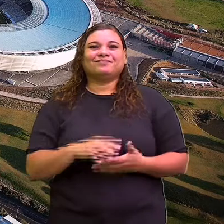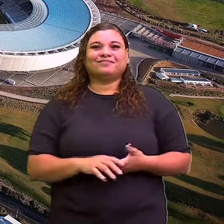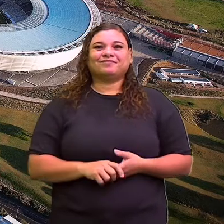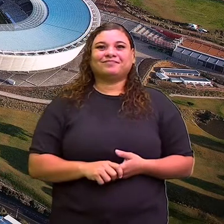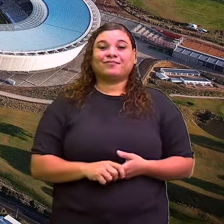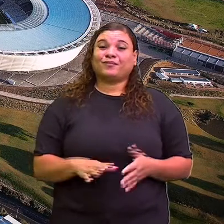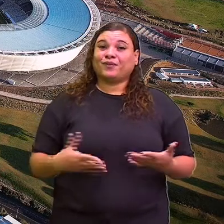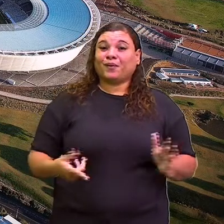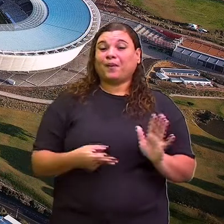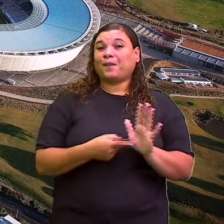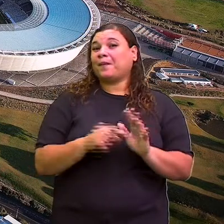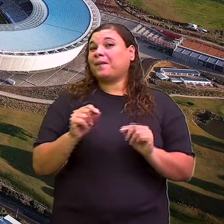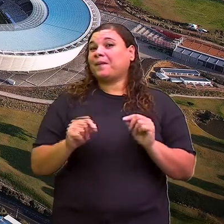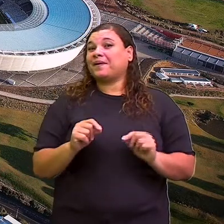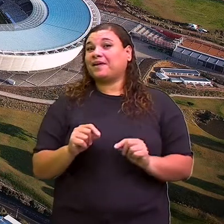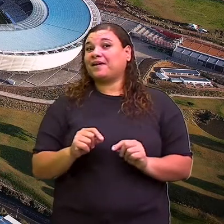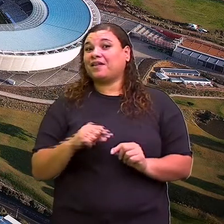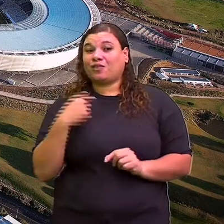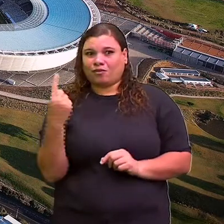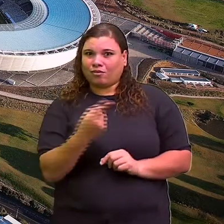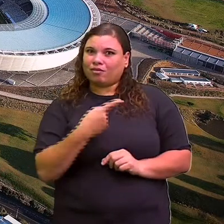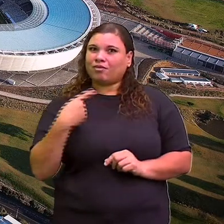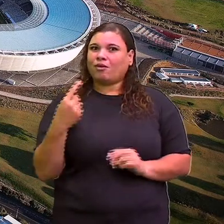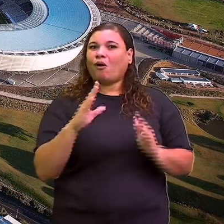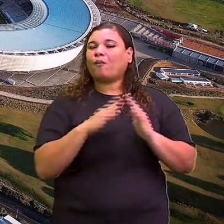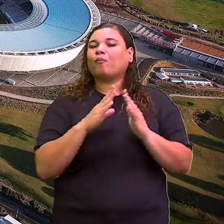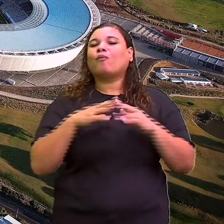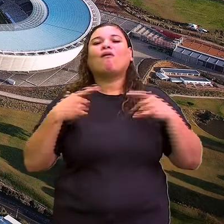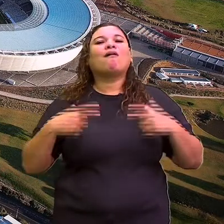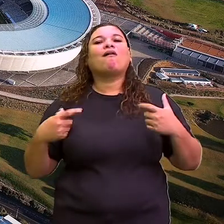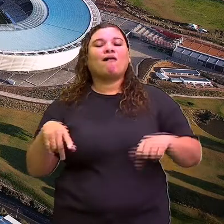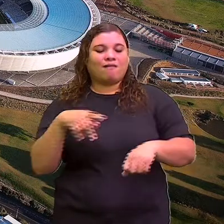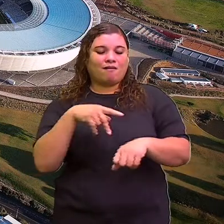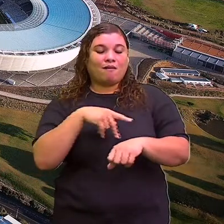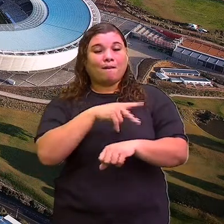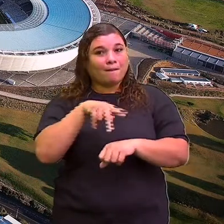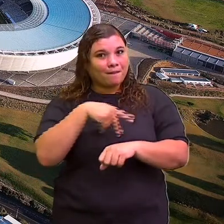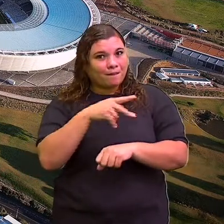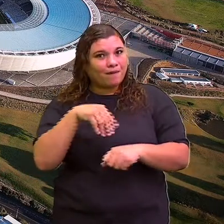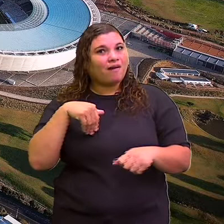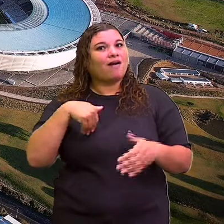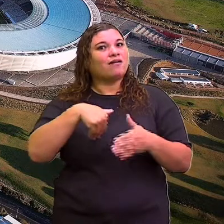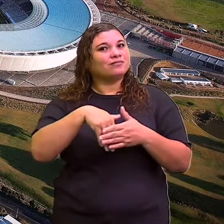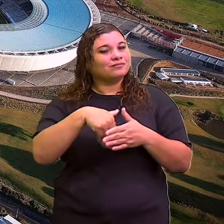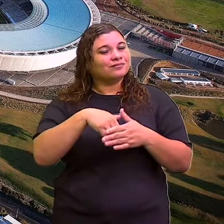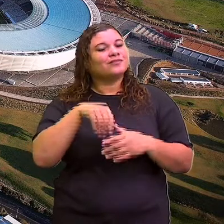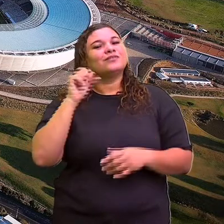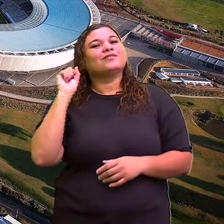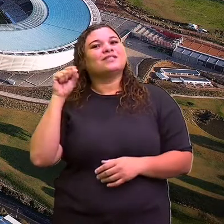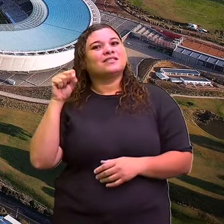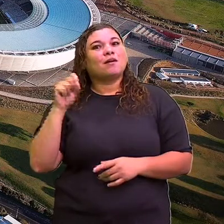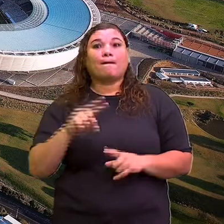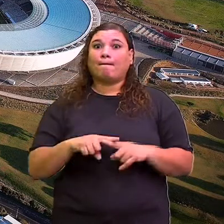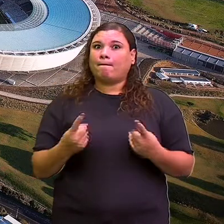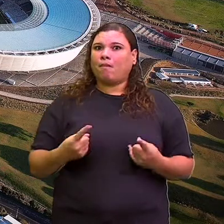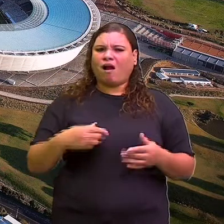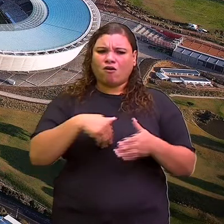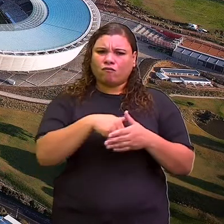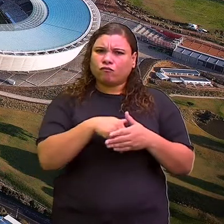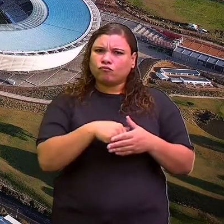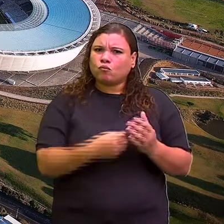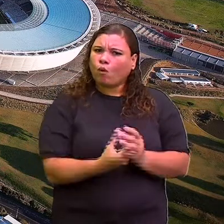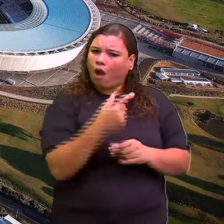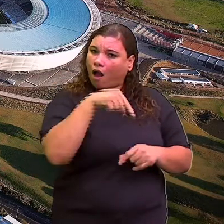no país do futebol. Mas, e não esqueça, hein? O futebol não nasceu no Brasil, não. Ele foi trazido